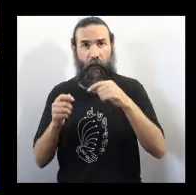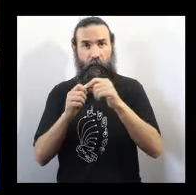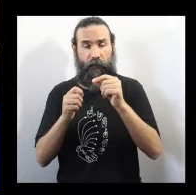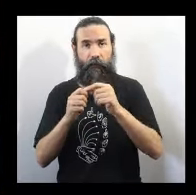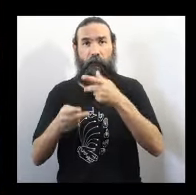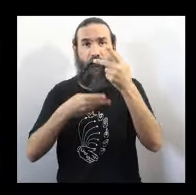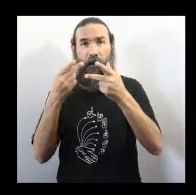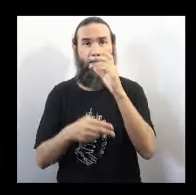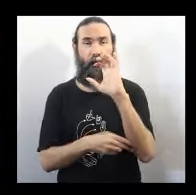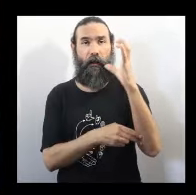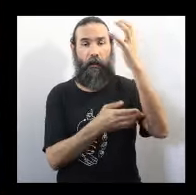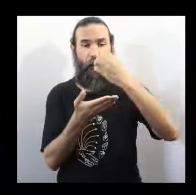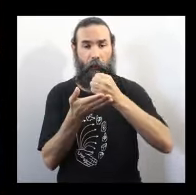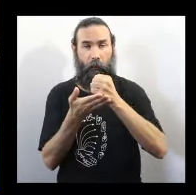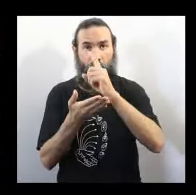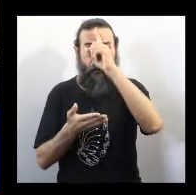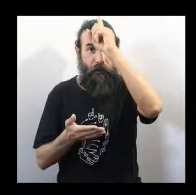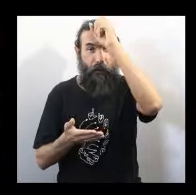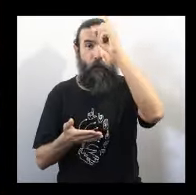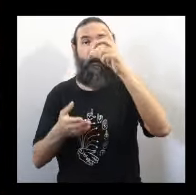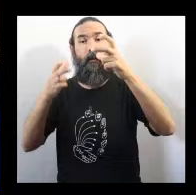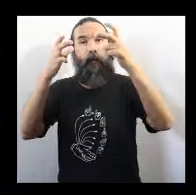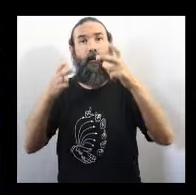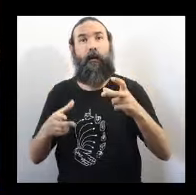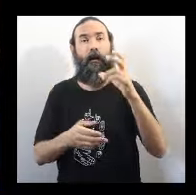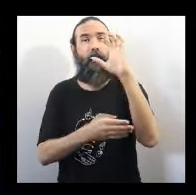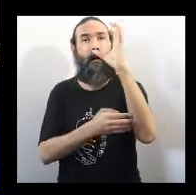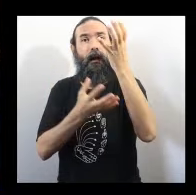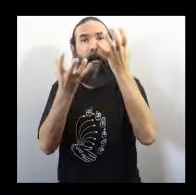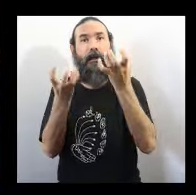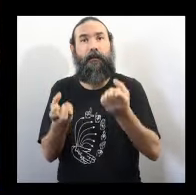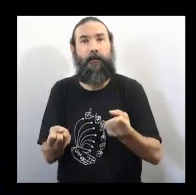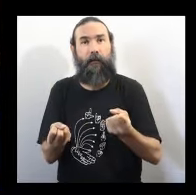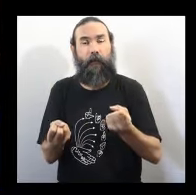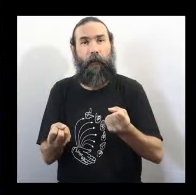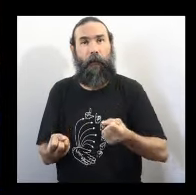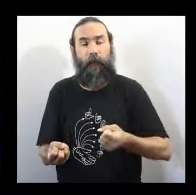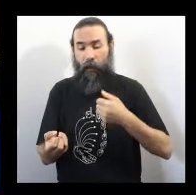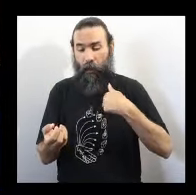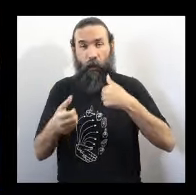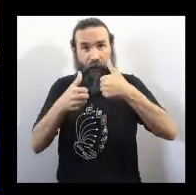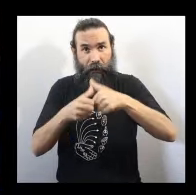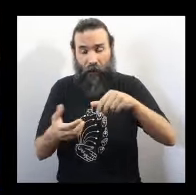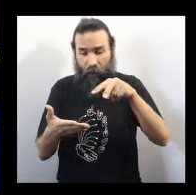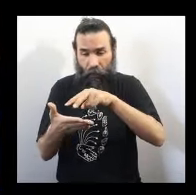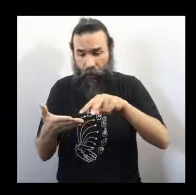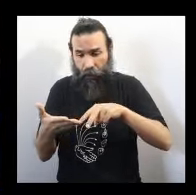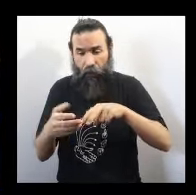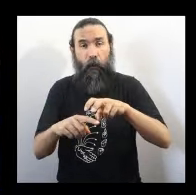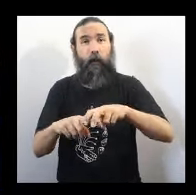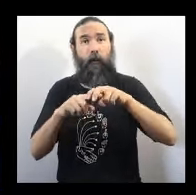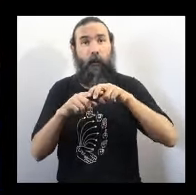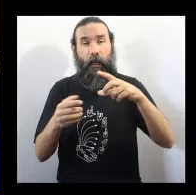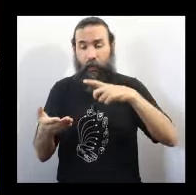ofício das plantas medicinais da caatinga e na verdade eu tô lendo ele